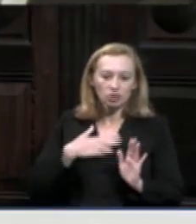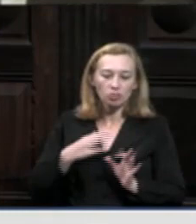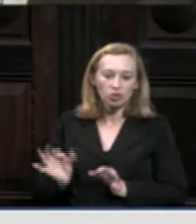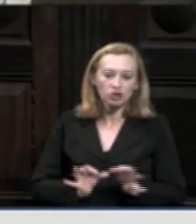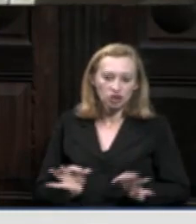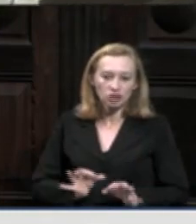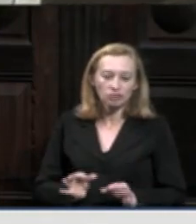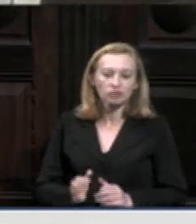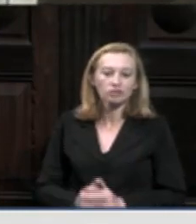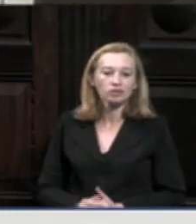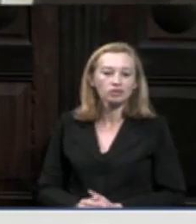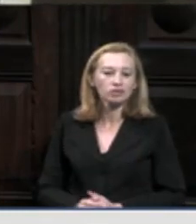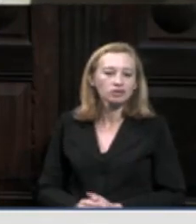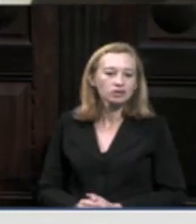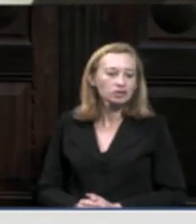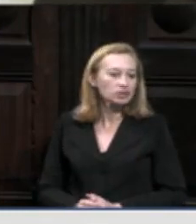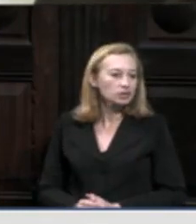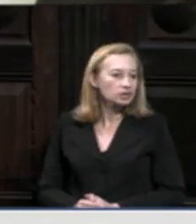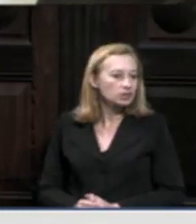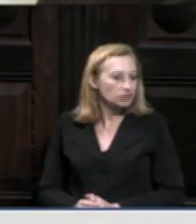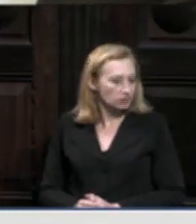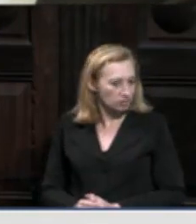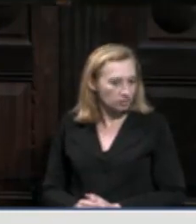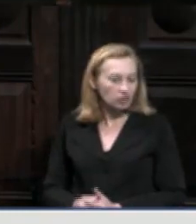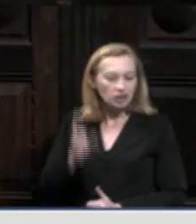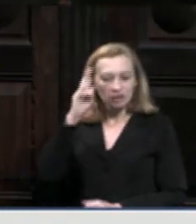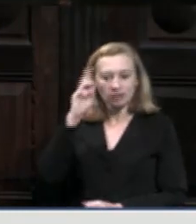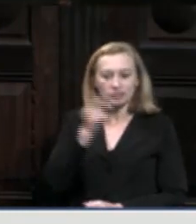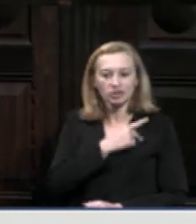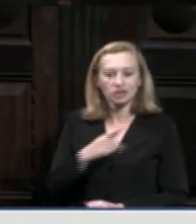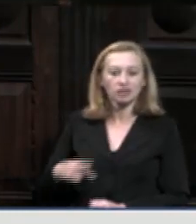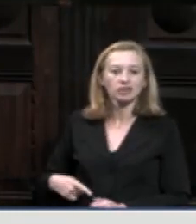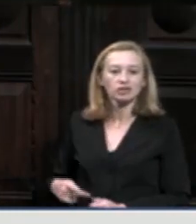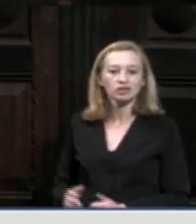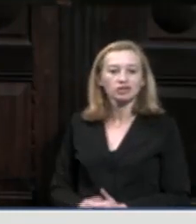projeto. Senhor presidente,